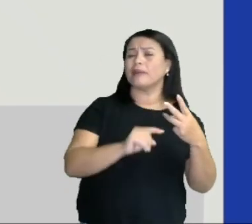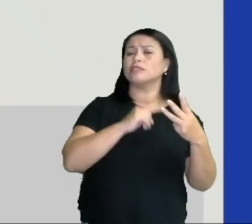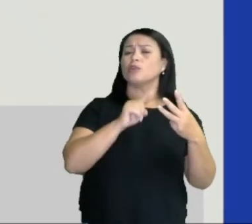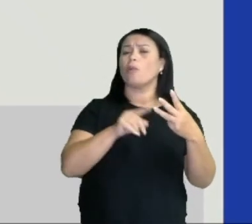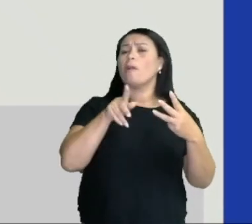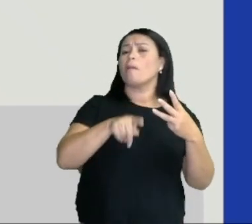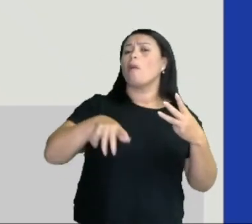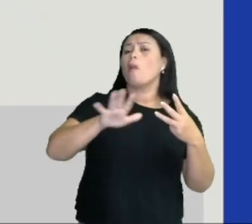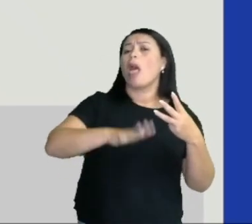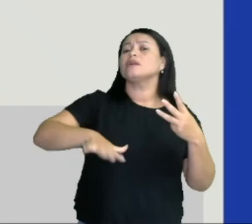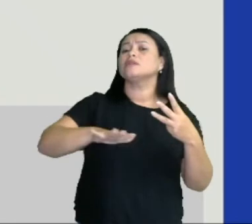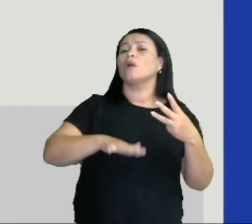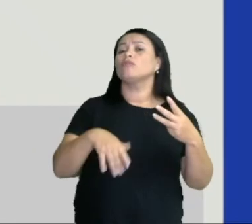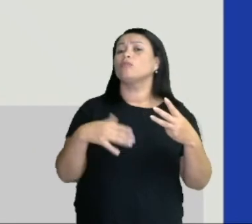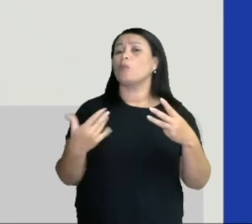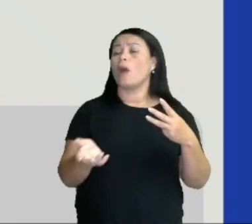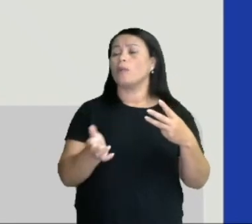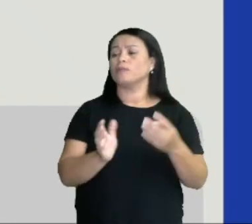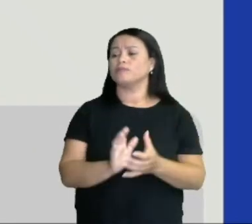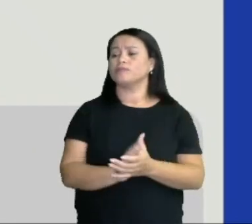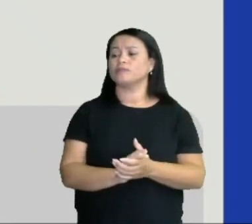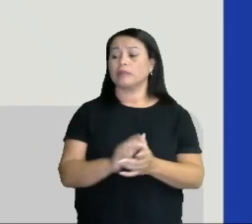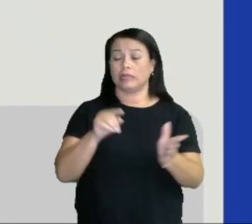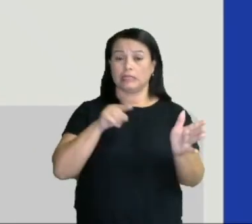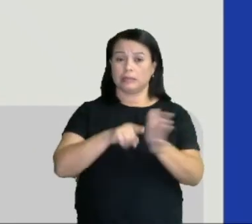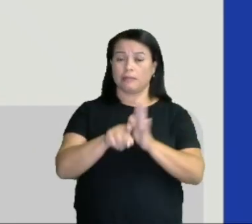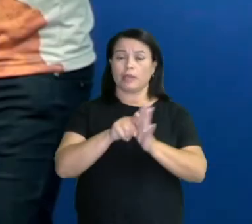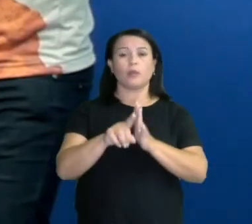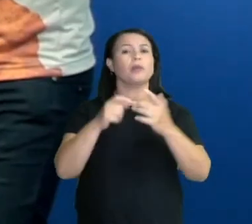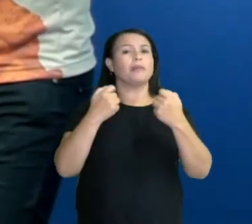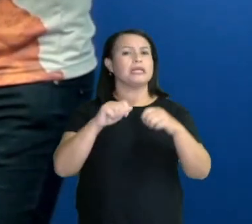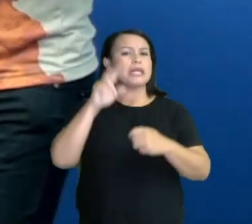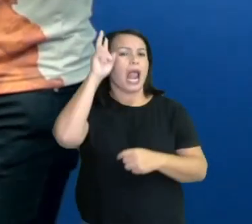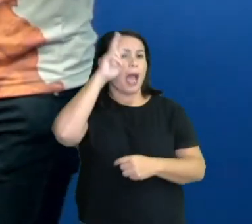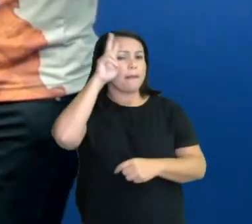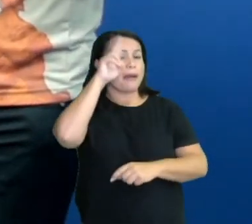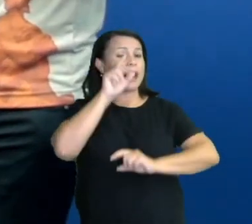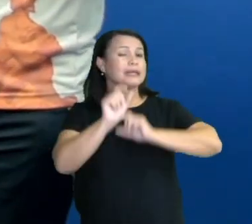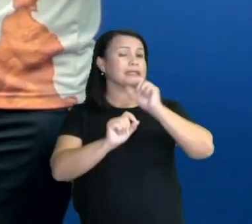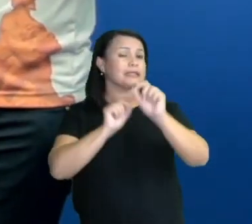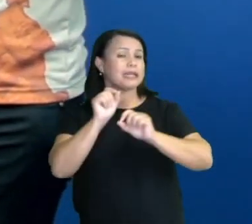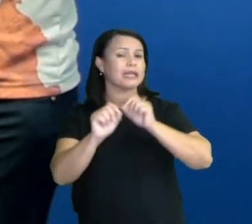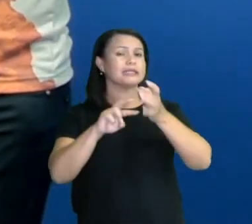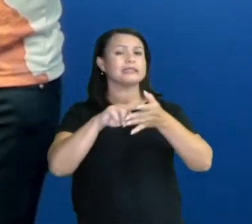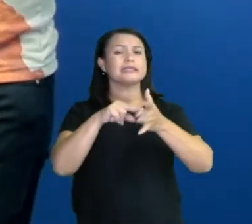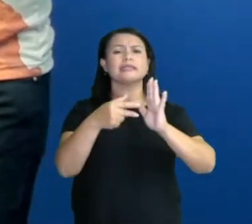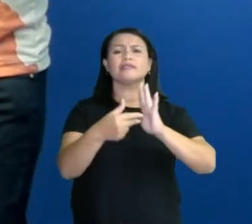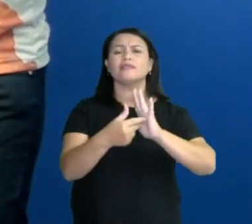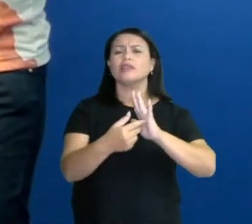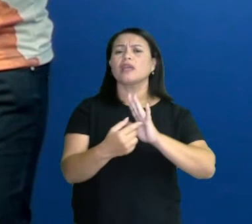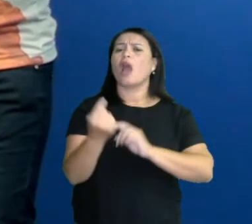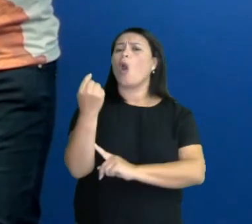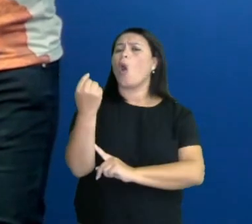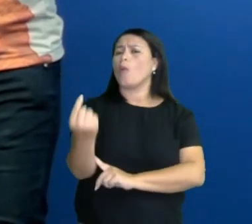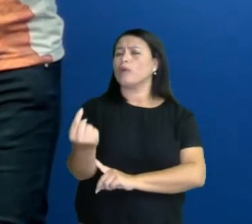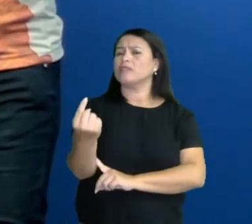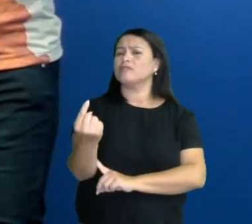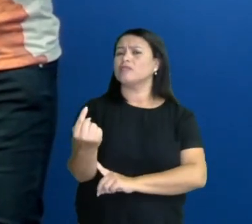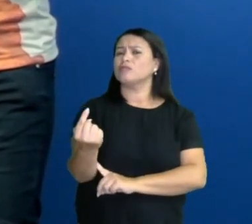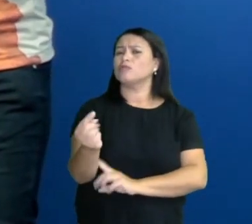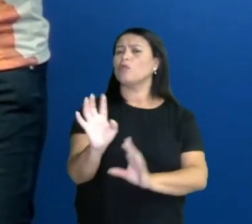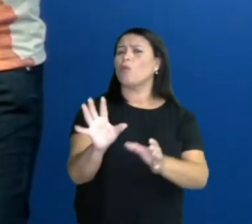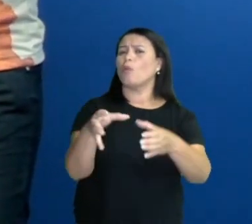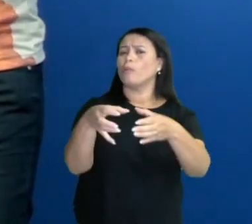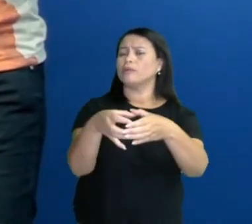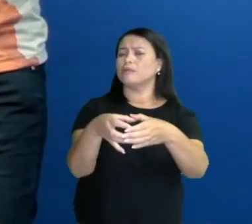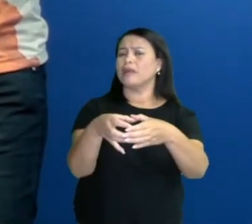são. Então, gente, nessa questão a gente precisa lembrar o que significa um indivíduo, uma